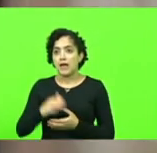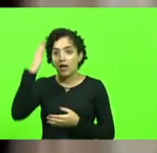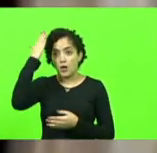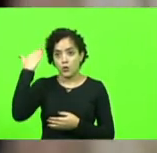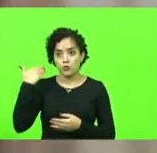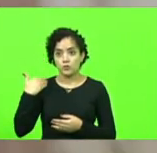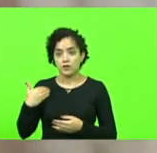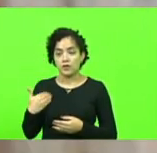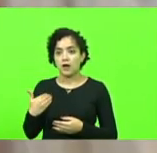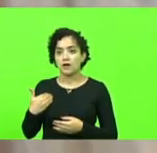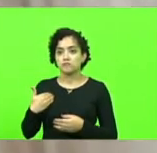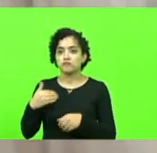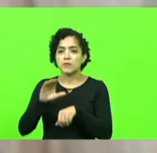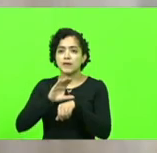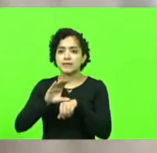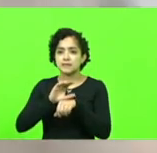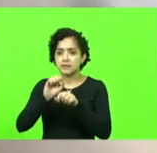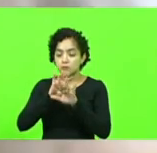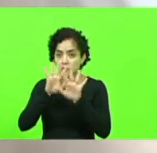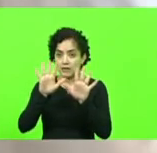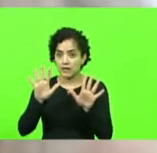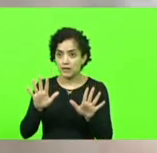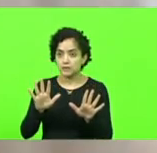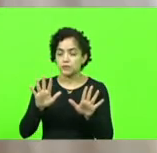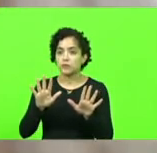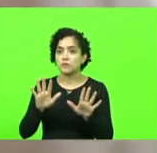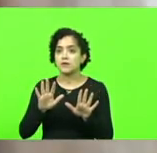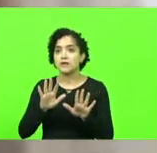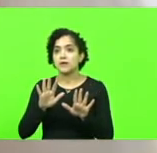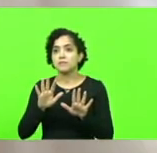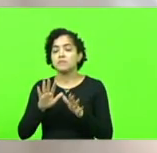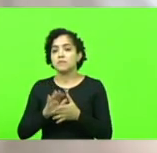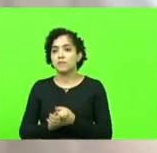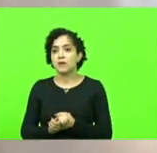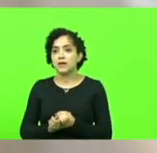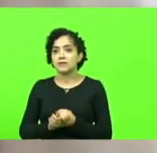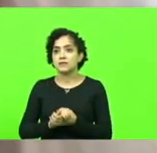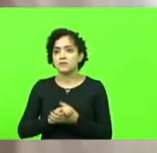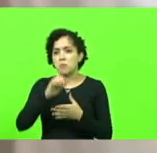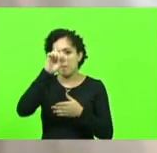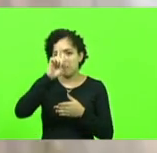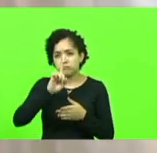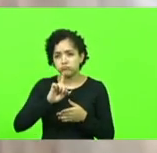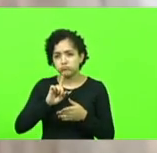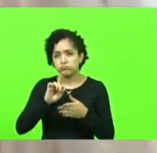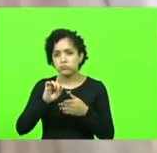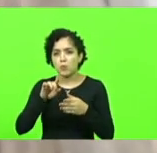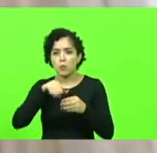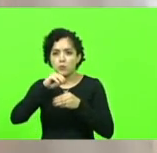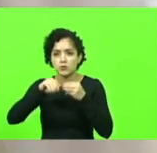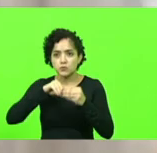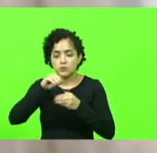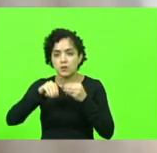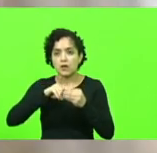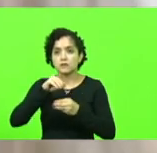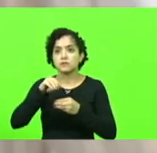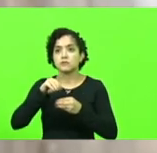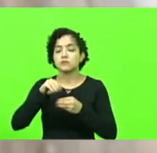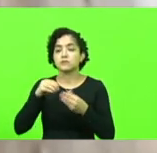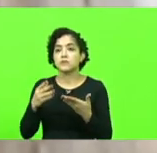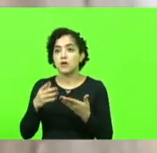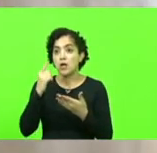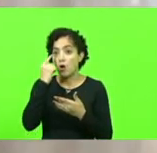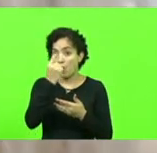é castanho claro, mas tem umas luzes, né, para disfarçar os brancos. Os olhos